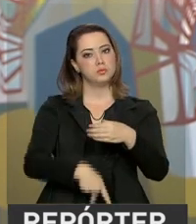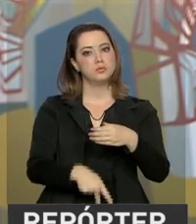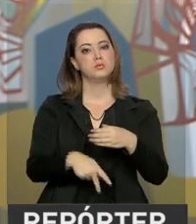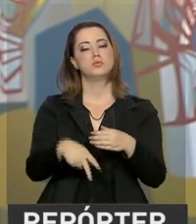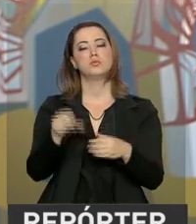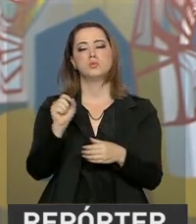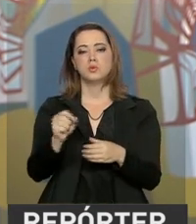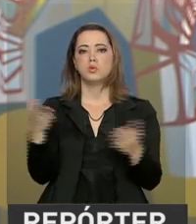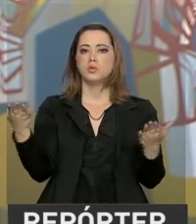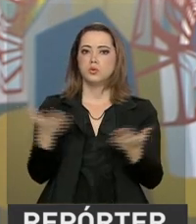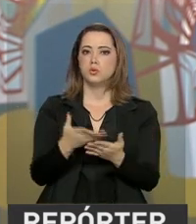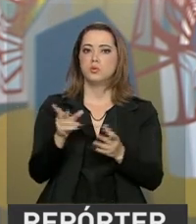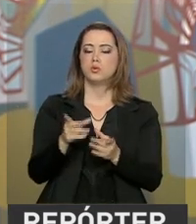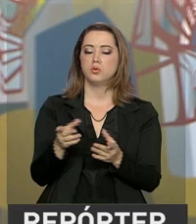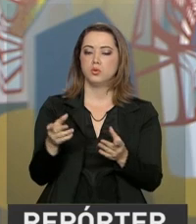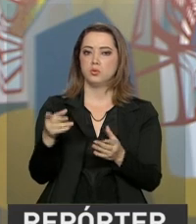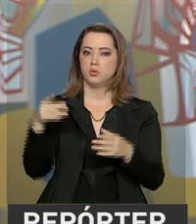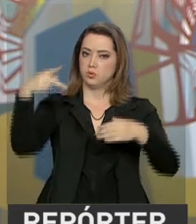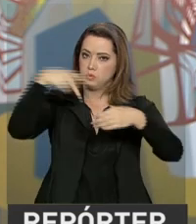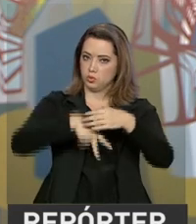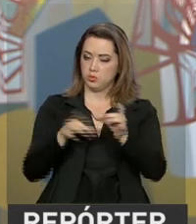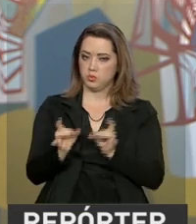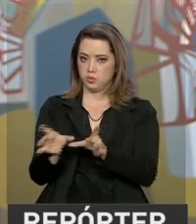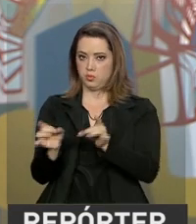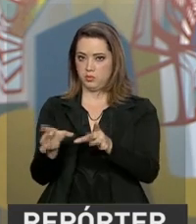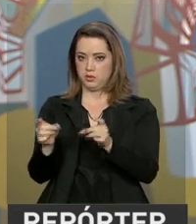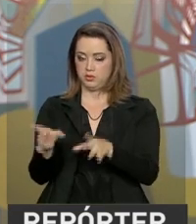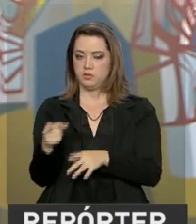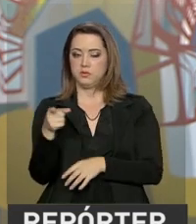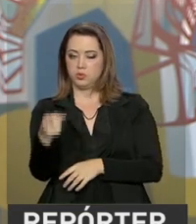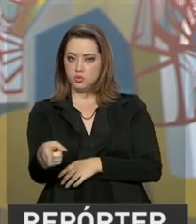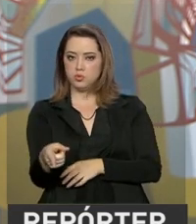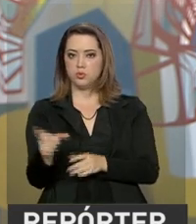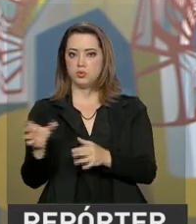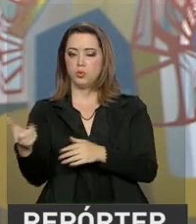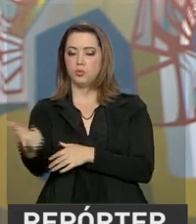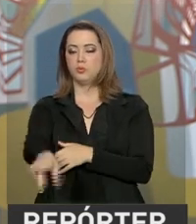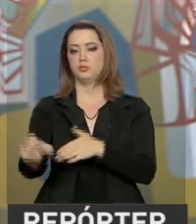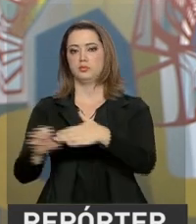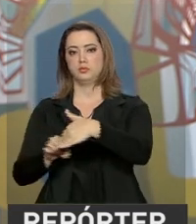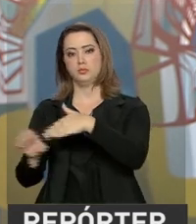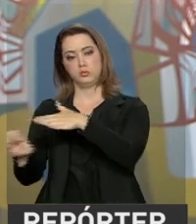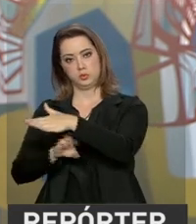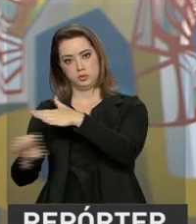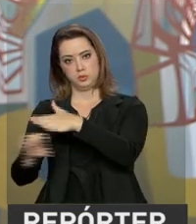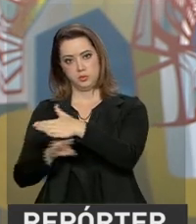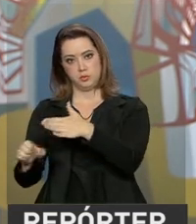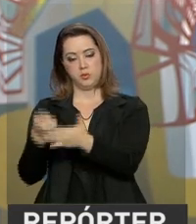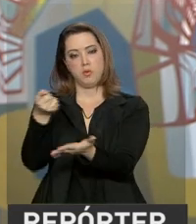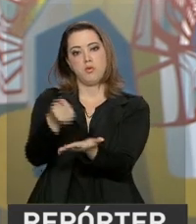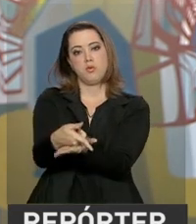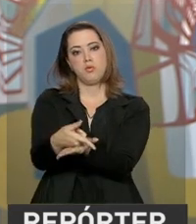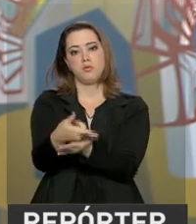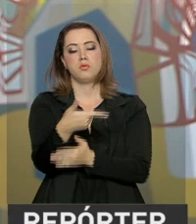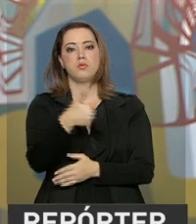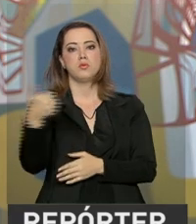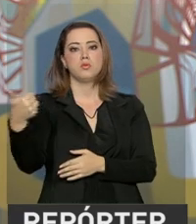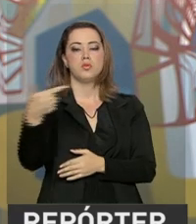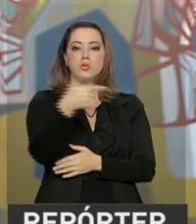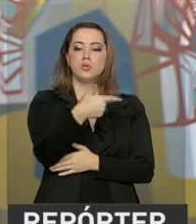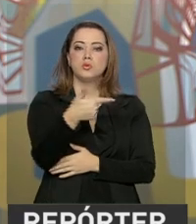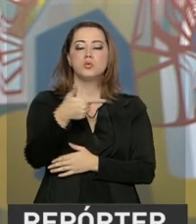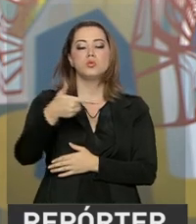bmsi offshore é um campo offshore que fica na bacia de Santos pelo valor o valor dessa operação é de 2